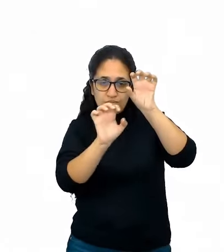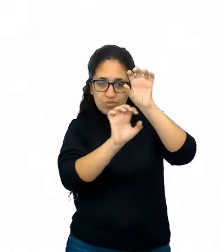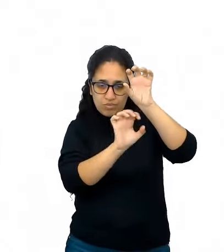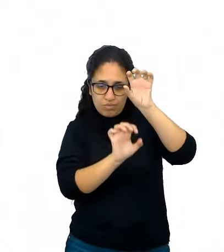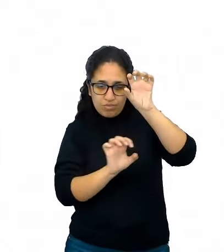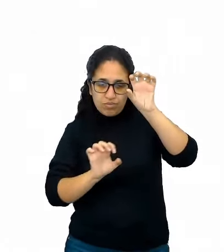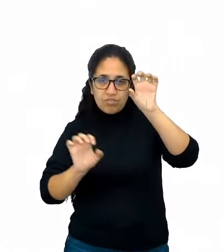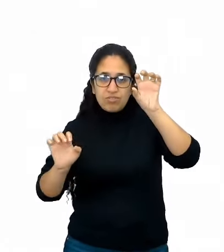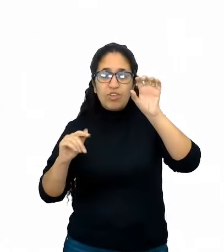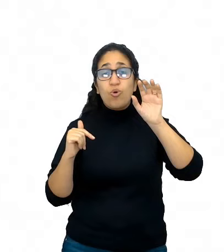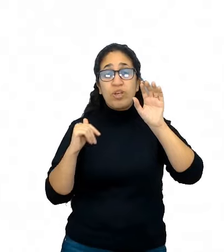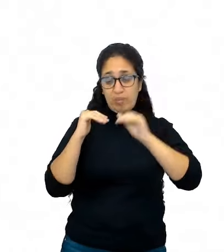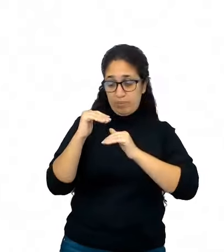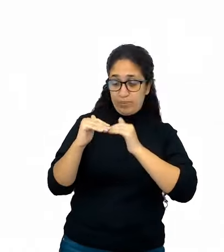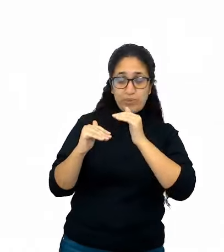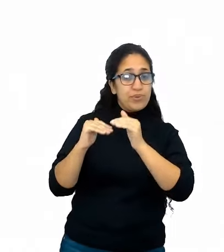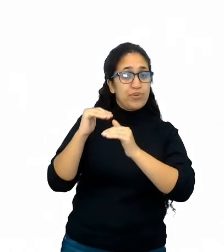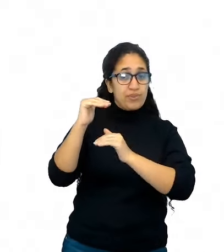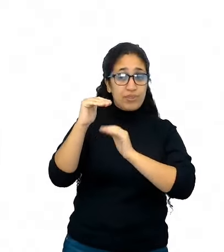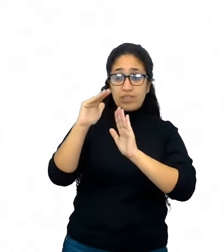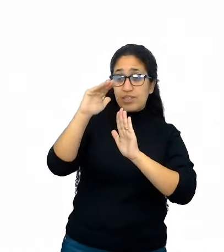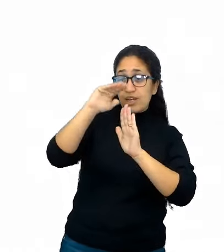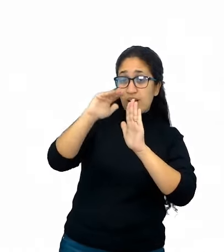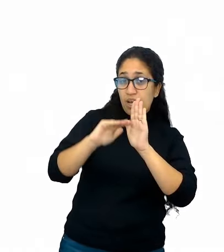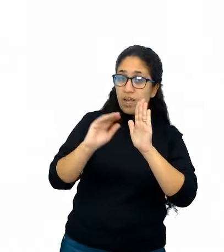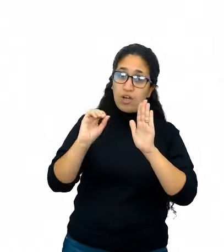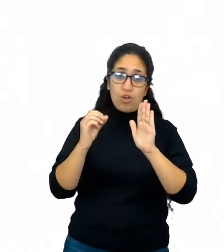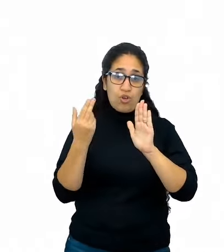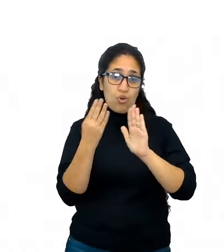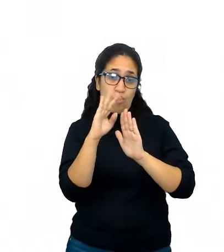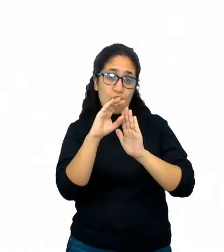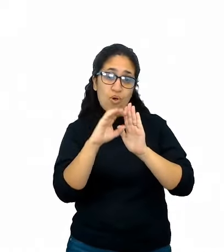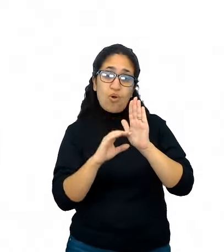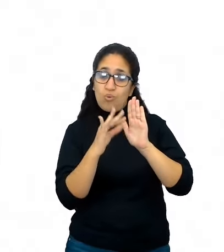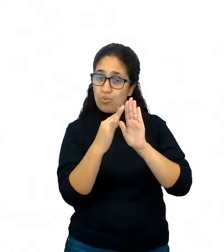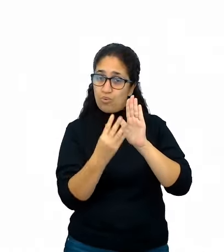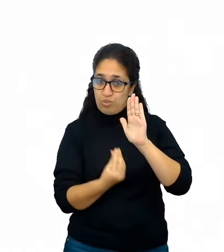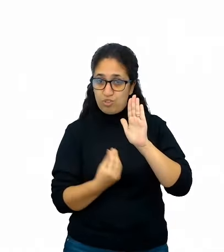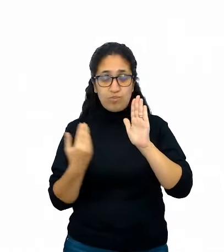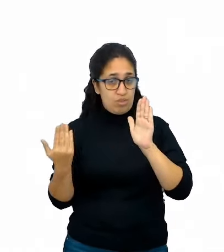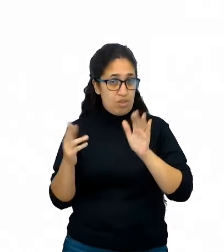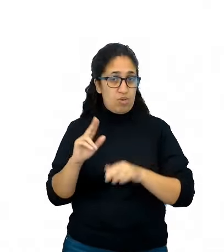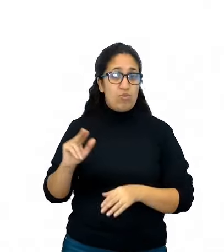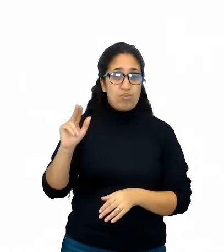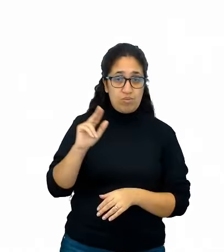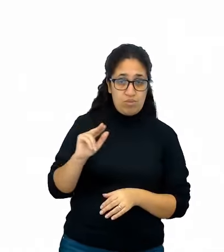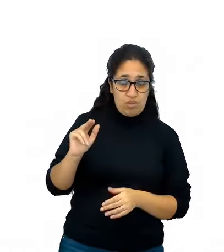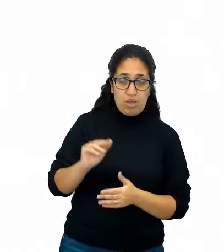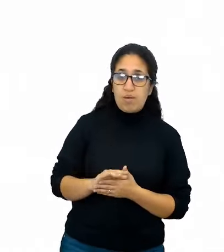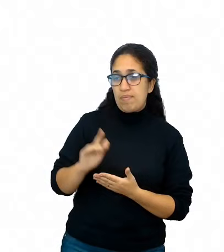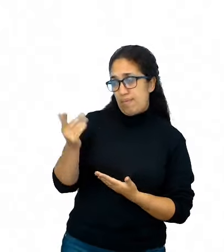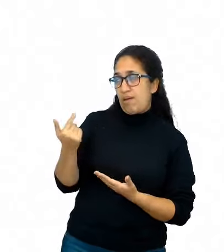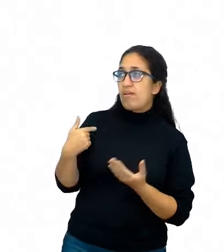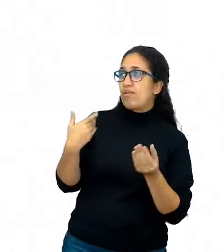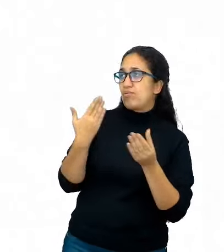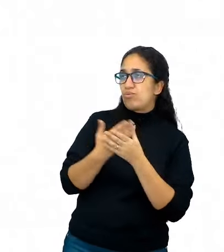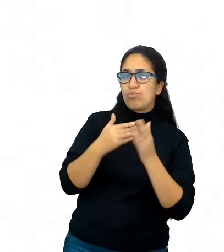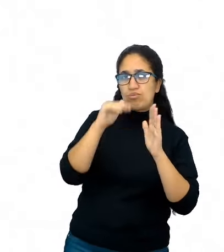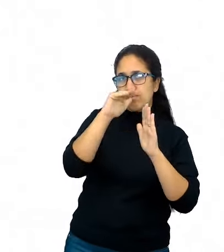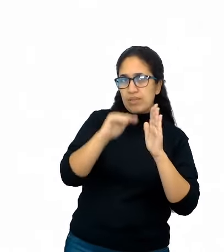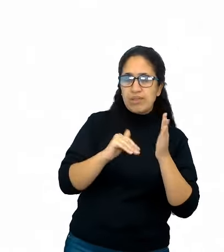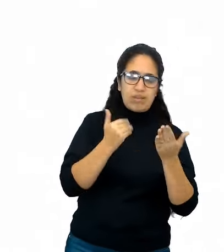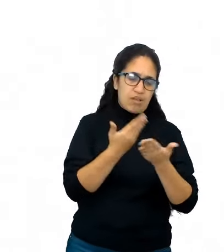um processo, sistema ou algoritmo, e podem ser utilizados para documentação,